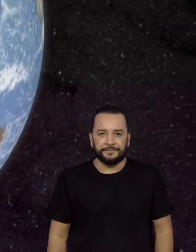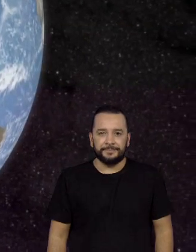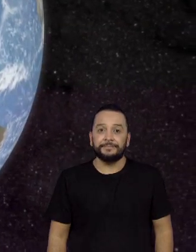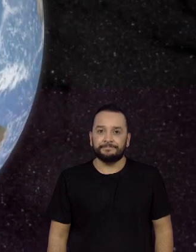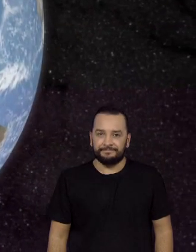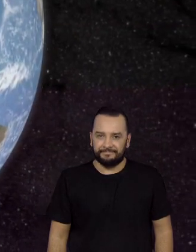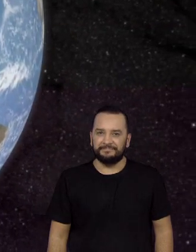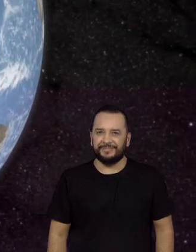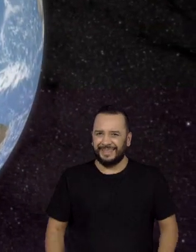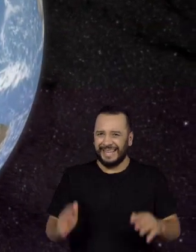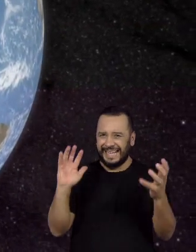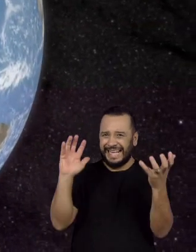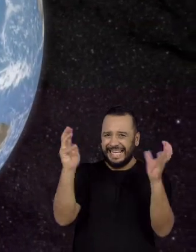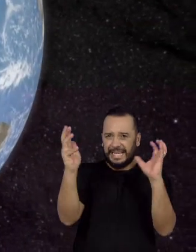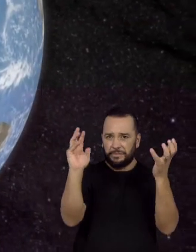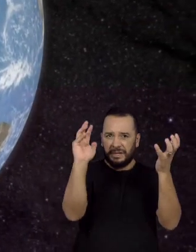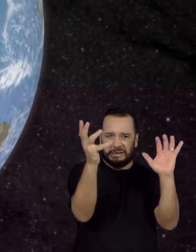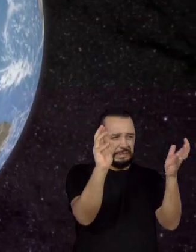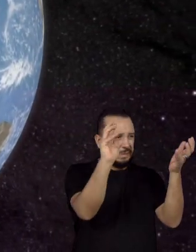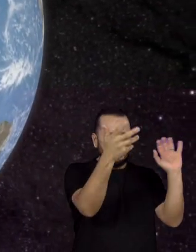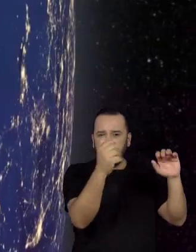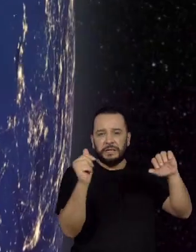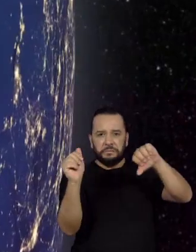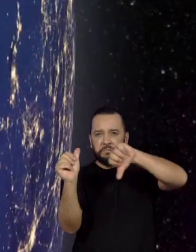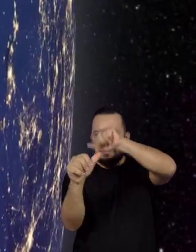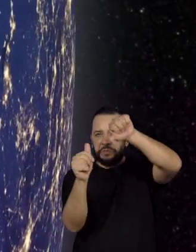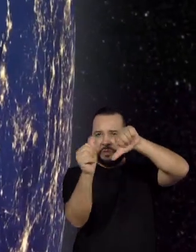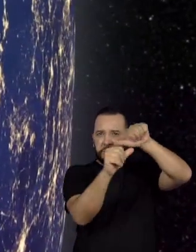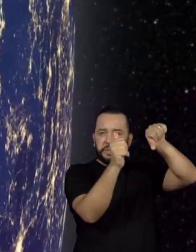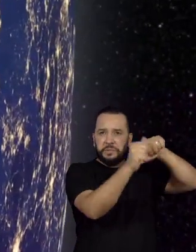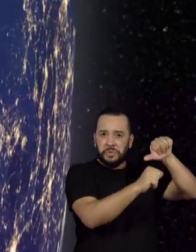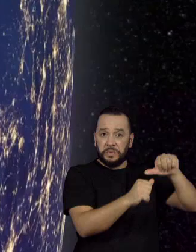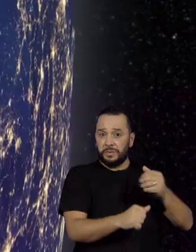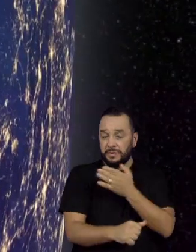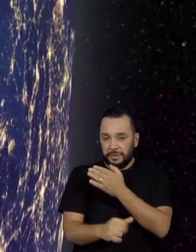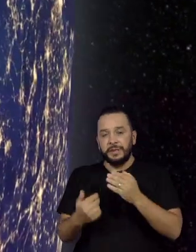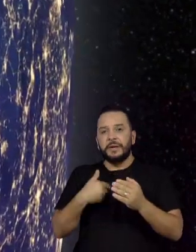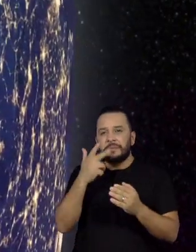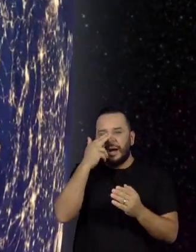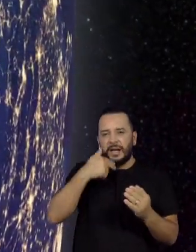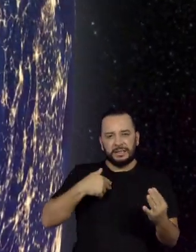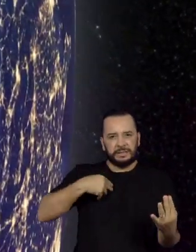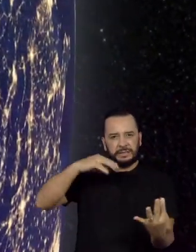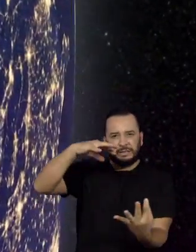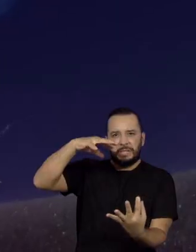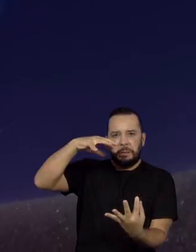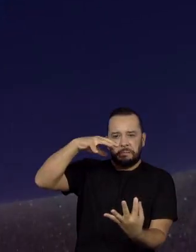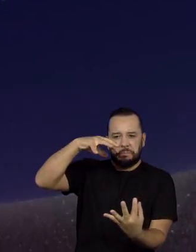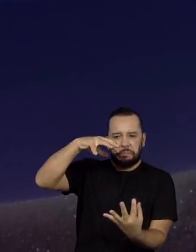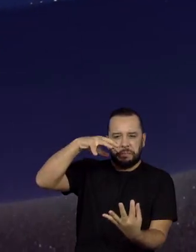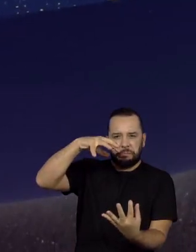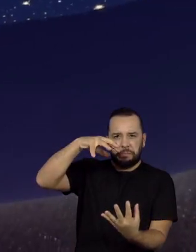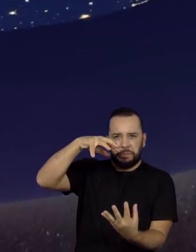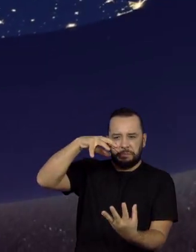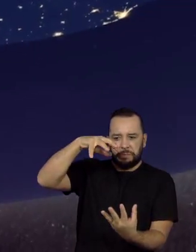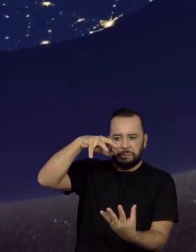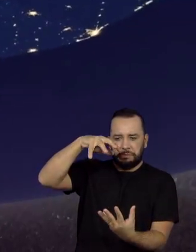As mudanças climáticas deslocam o eixo de rotação da Terra. É o que revela estudo